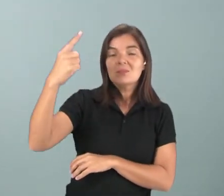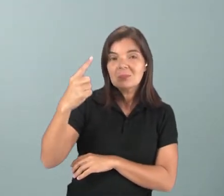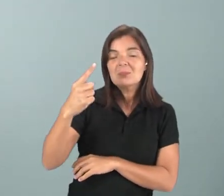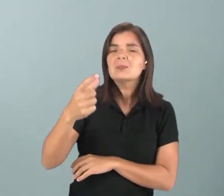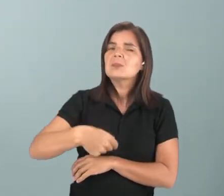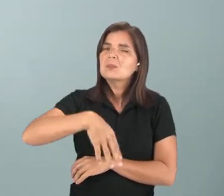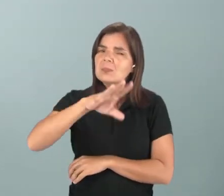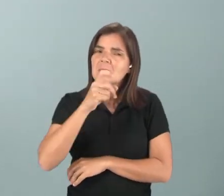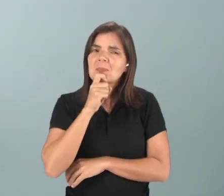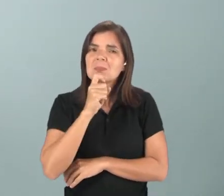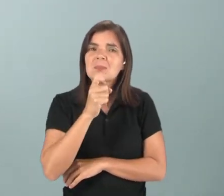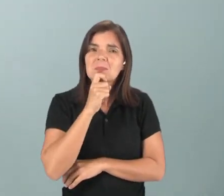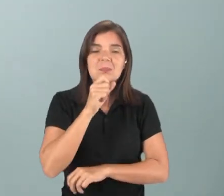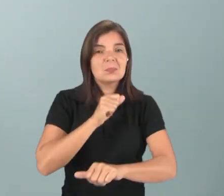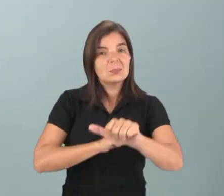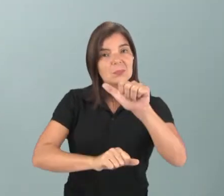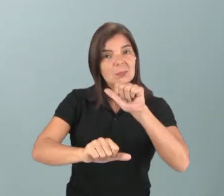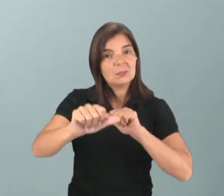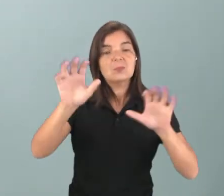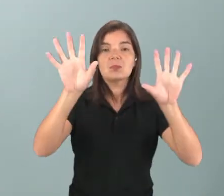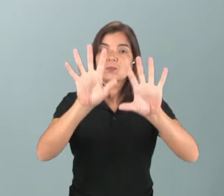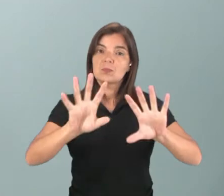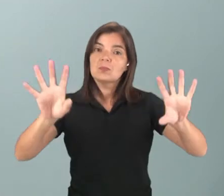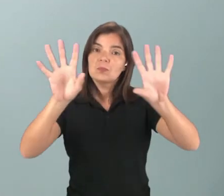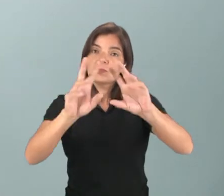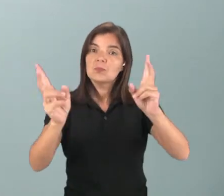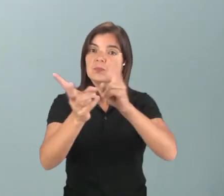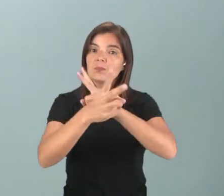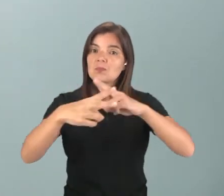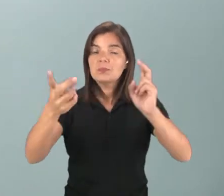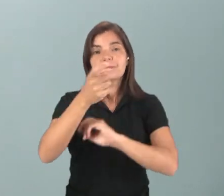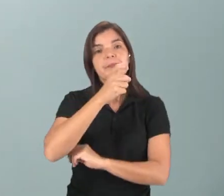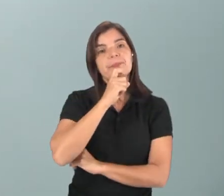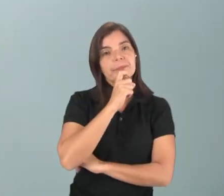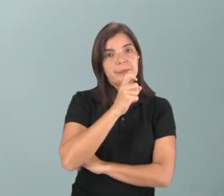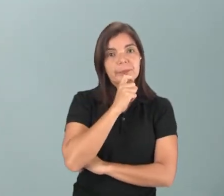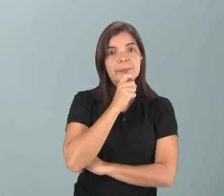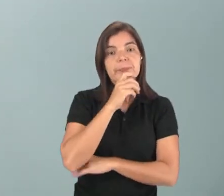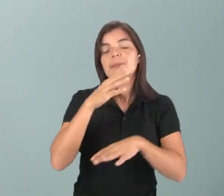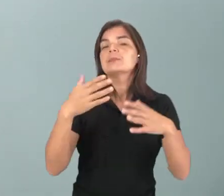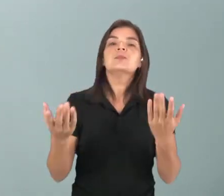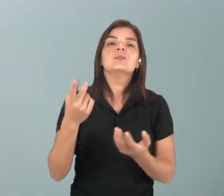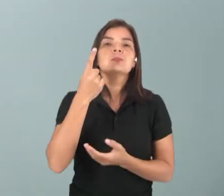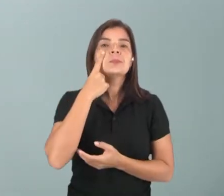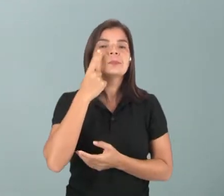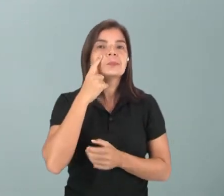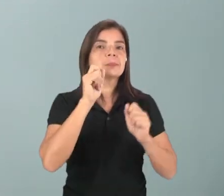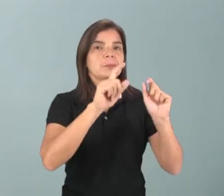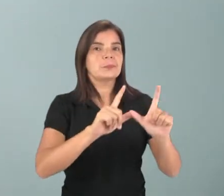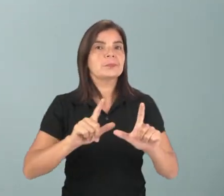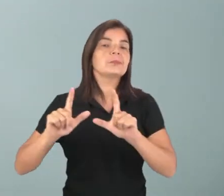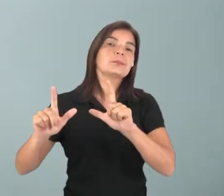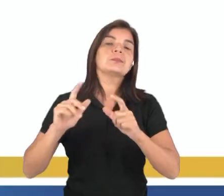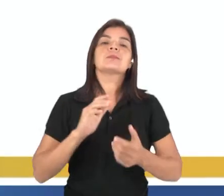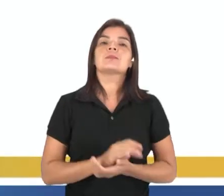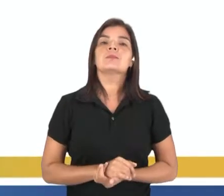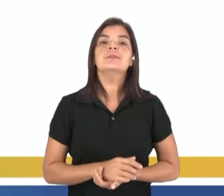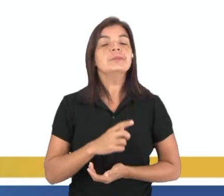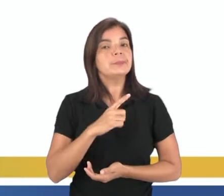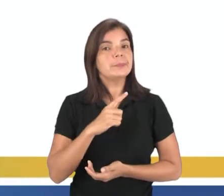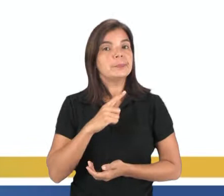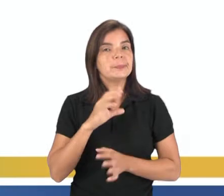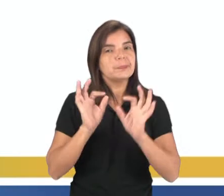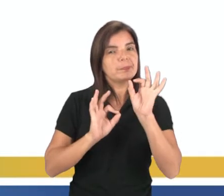mais frias, elas vão trocar massas de ar frias, tá? Então observem lá na telinha, tem